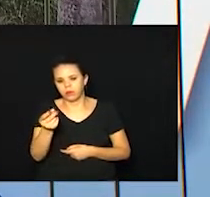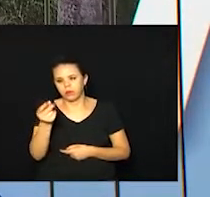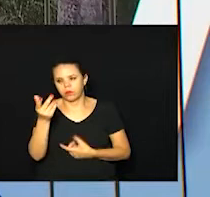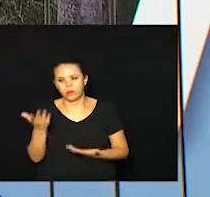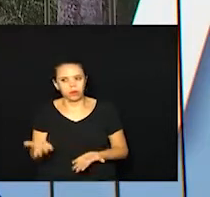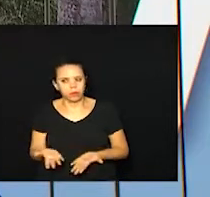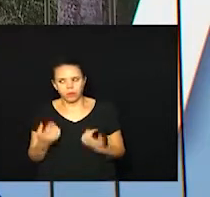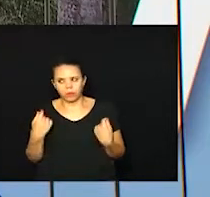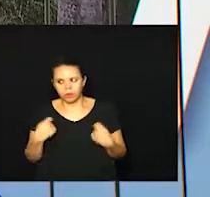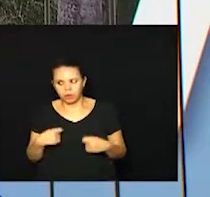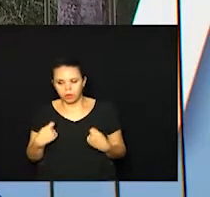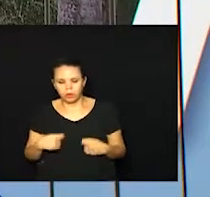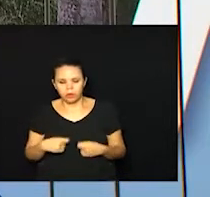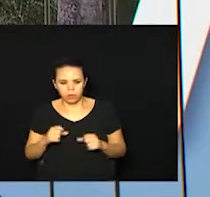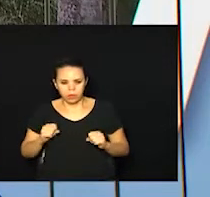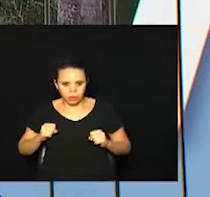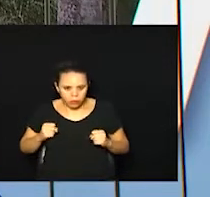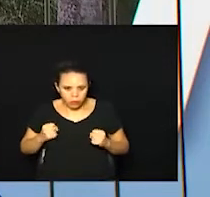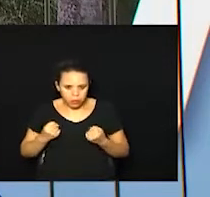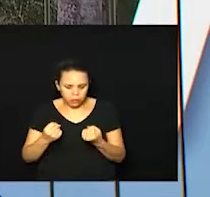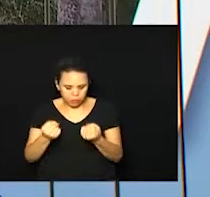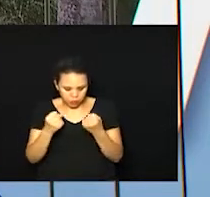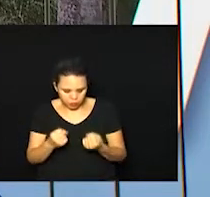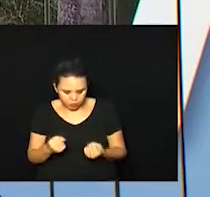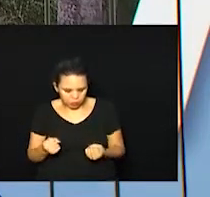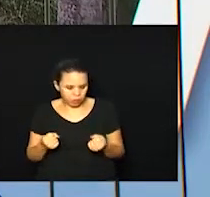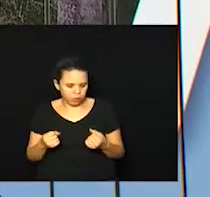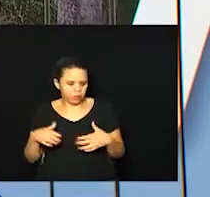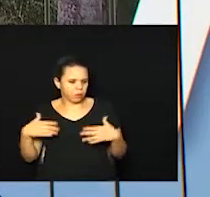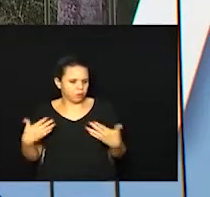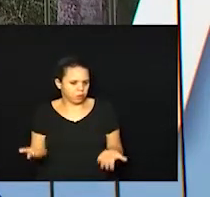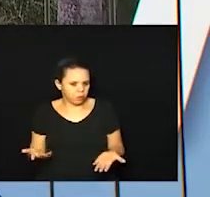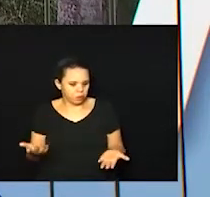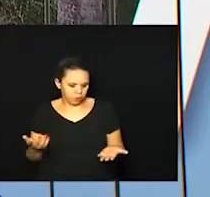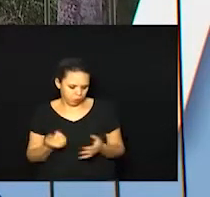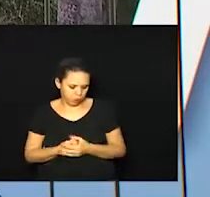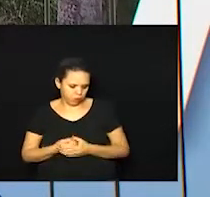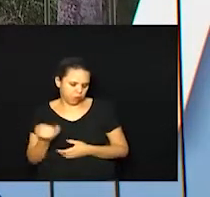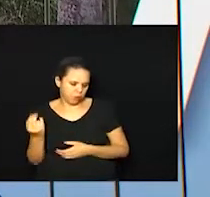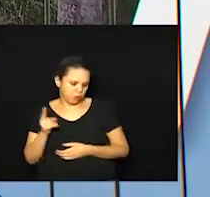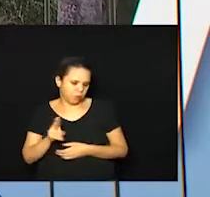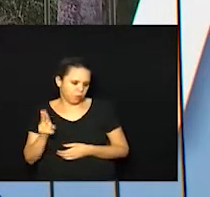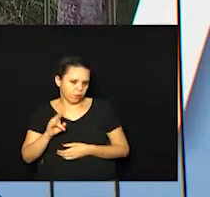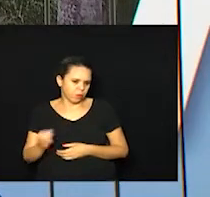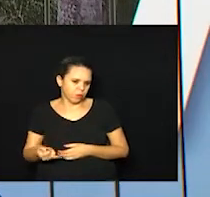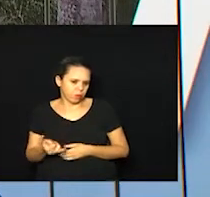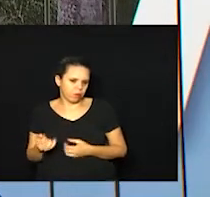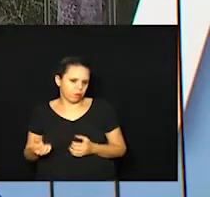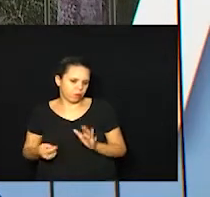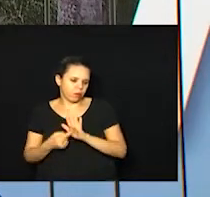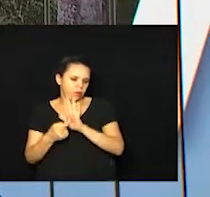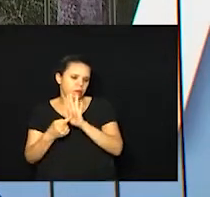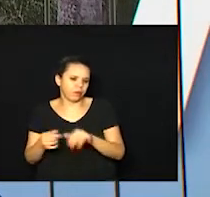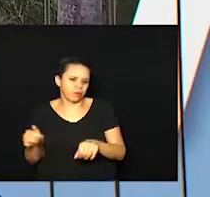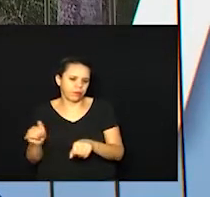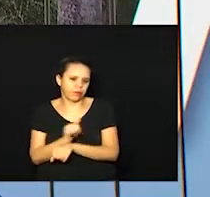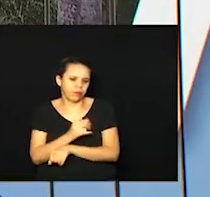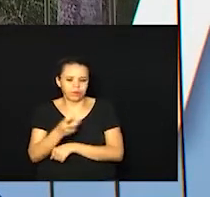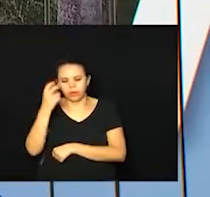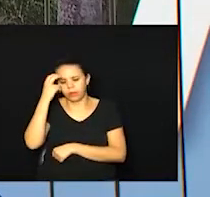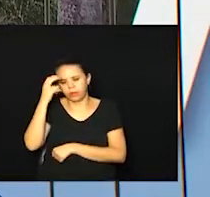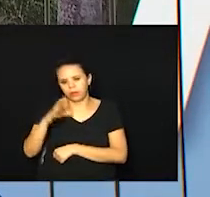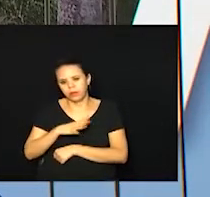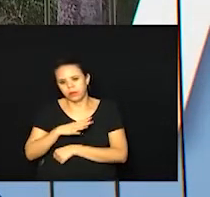e ele precisa ser fortalecido enquanto instrumento que vai apontar os caminhos da cultura